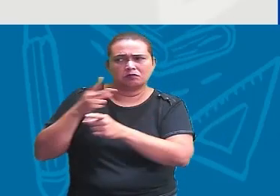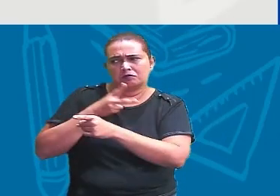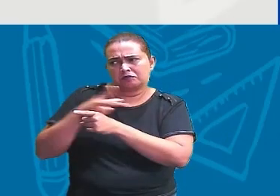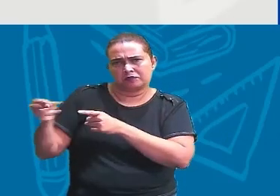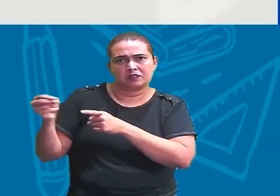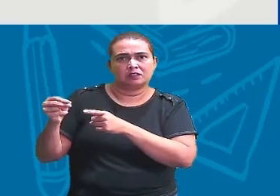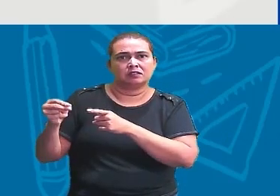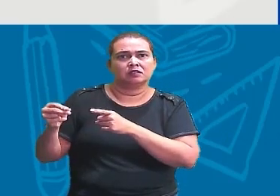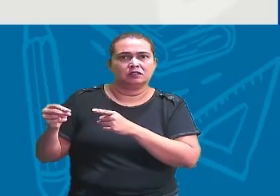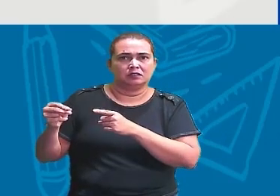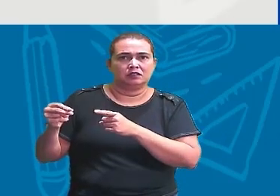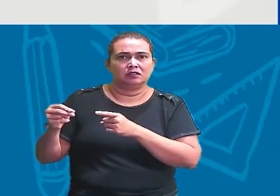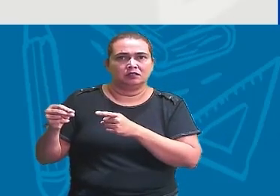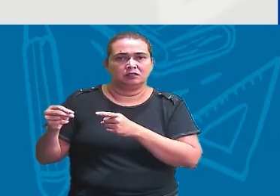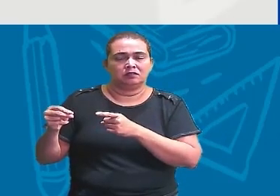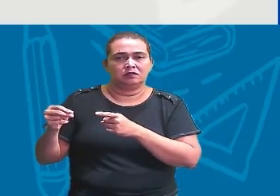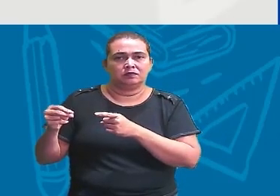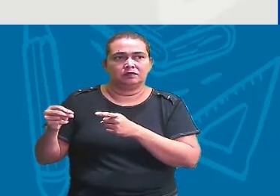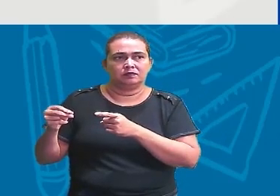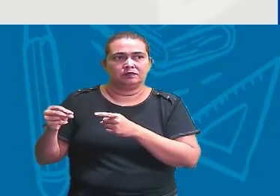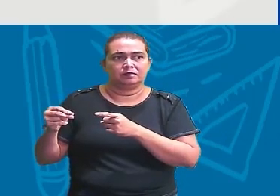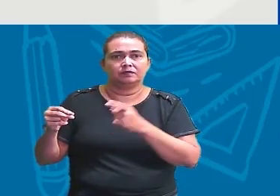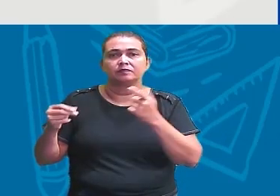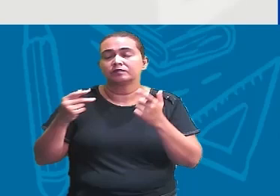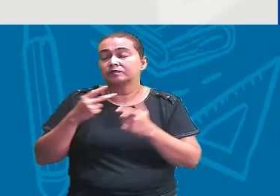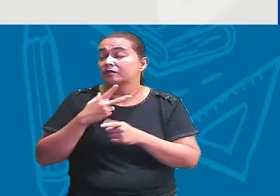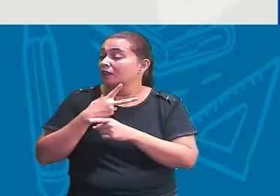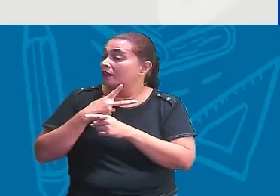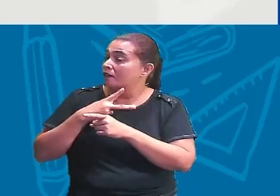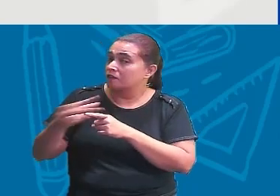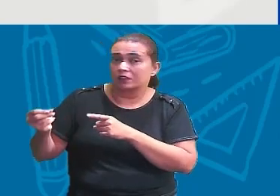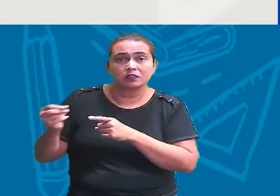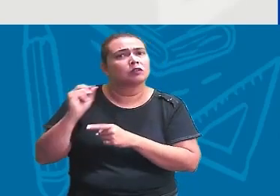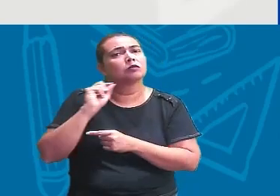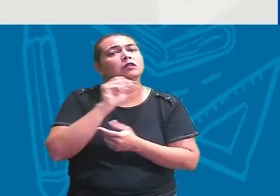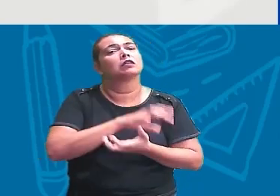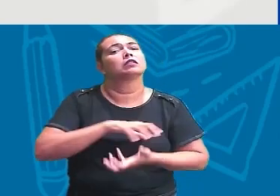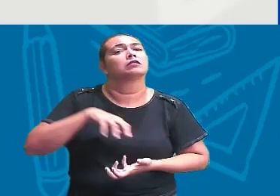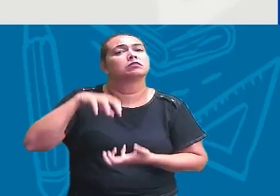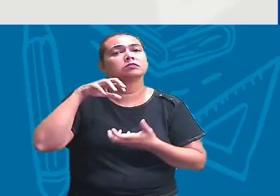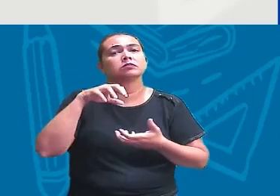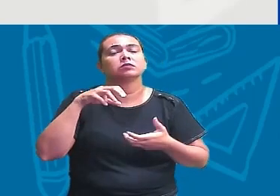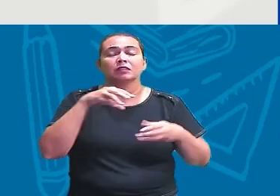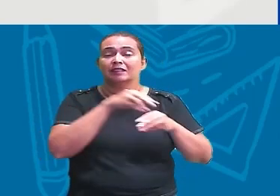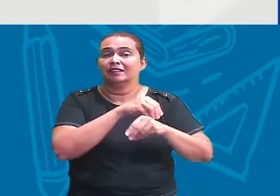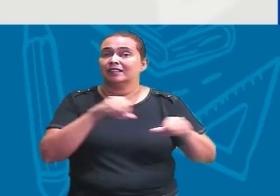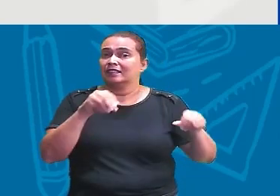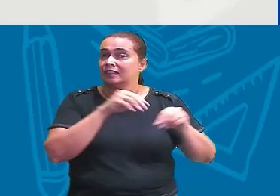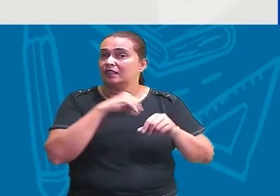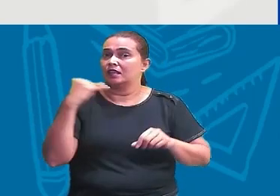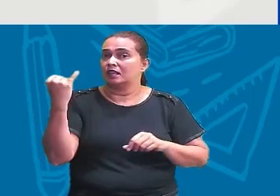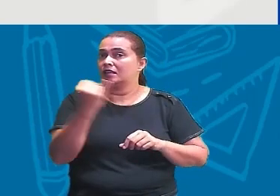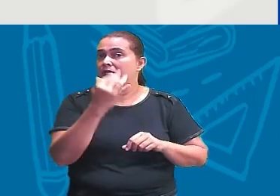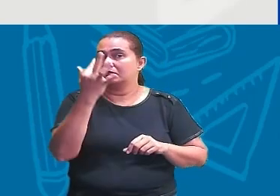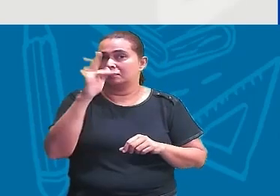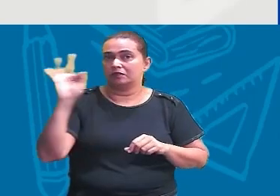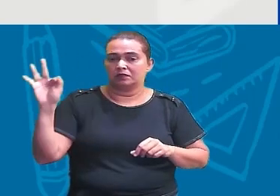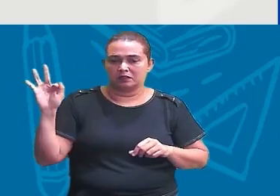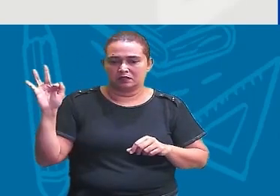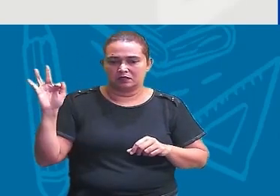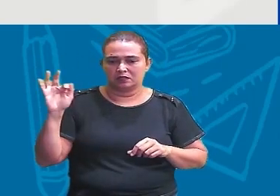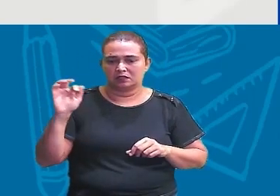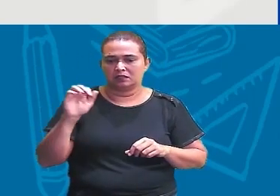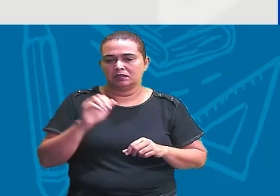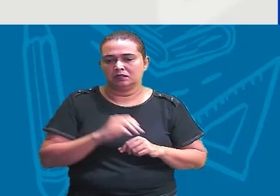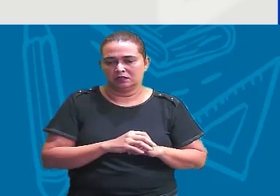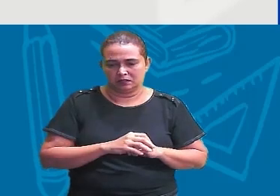A Alemanha vence a guerra e ganha, como prêmio de vitória, duas regiões importantes da França, a Alsácia e